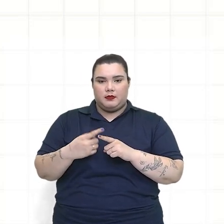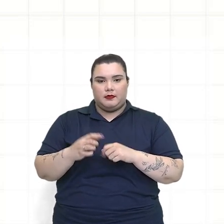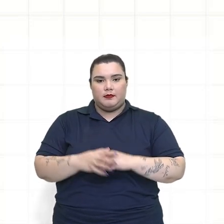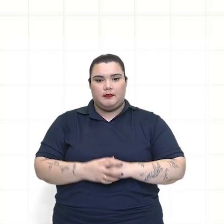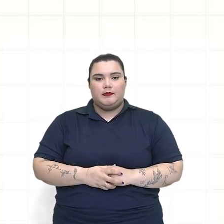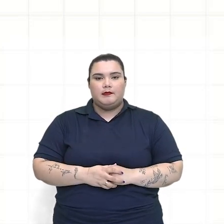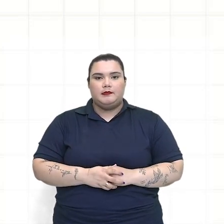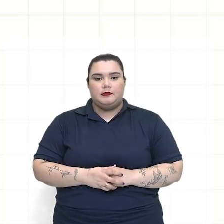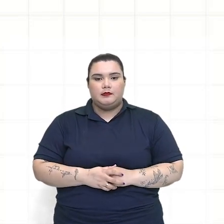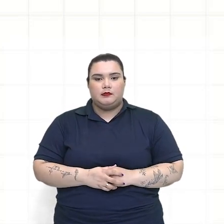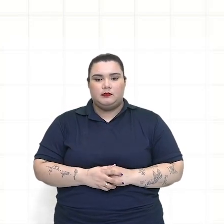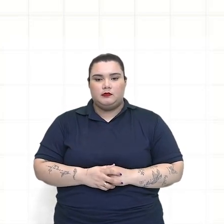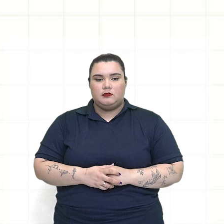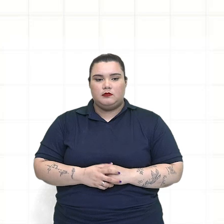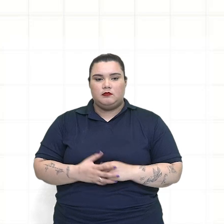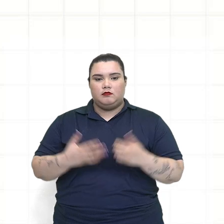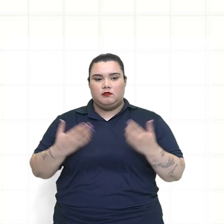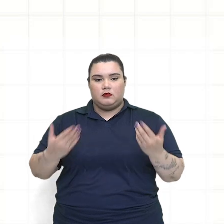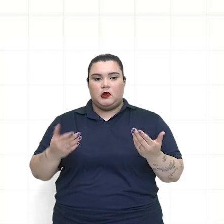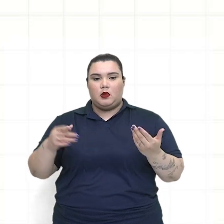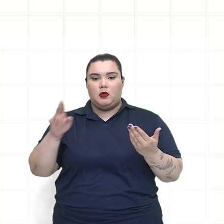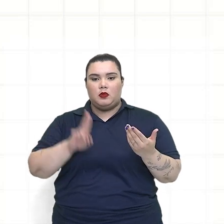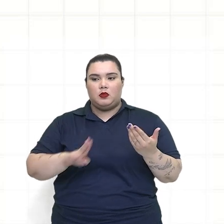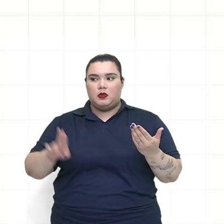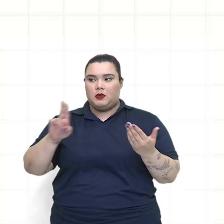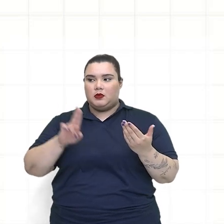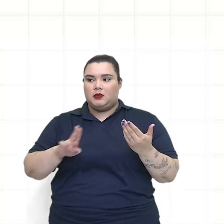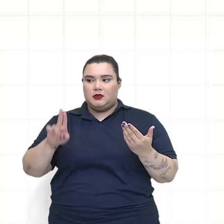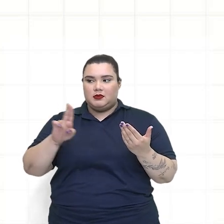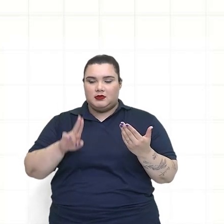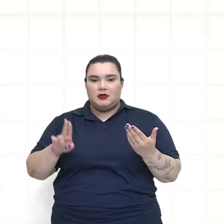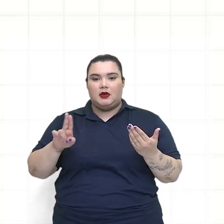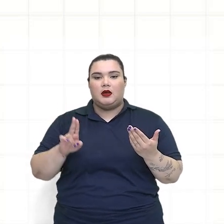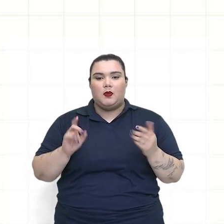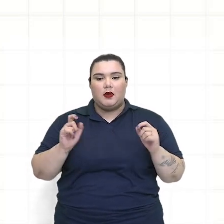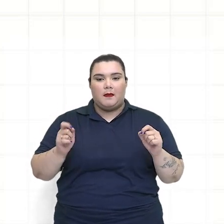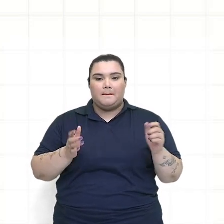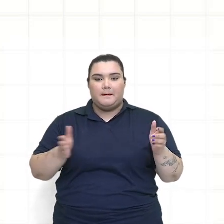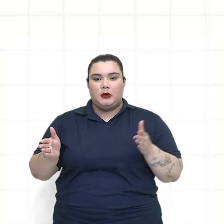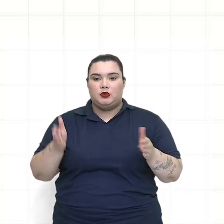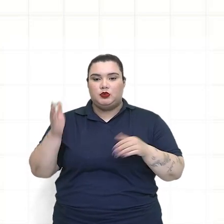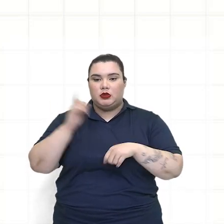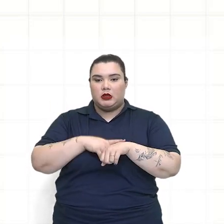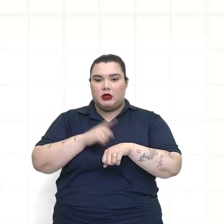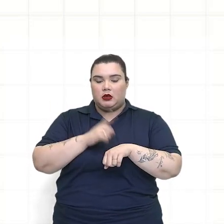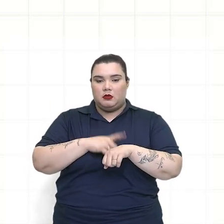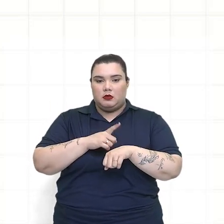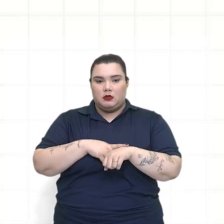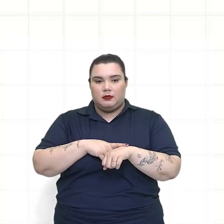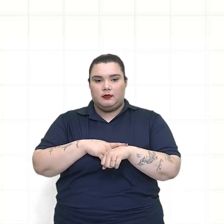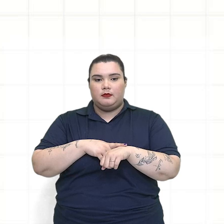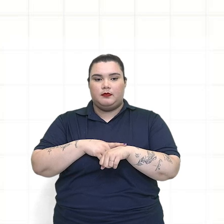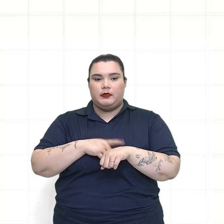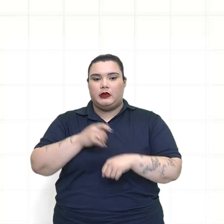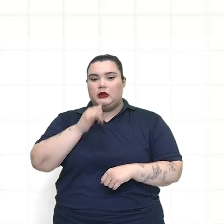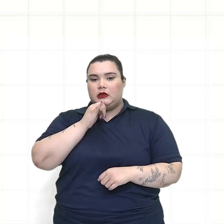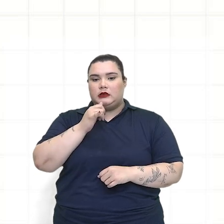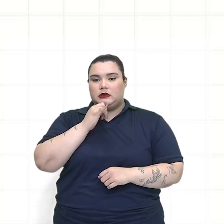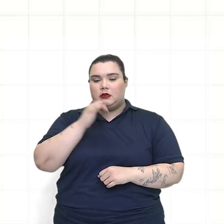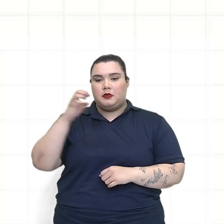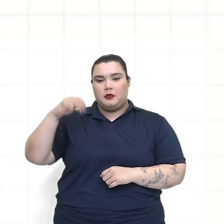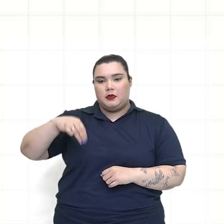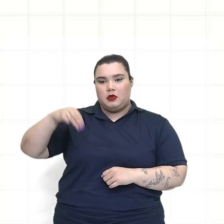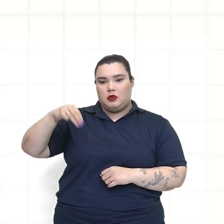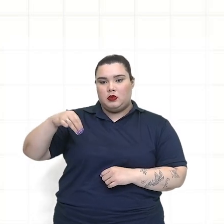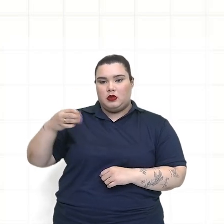sexagesimal? Pessoal, ele é usado para medir tempo. No caso aqui, né, os minutos,